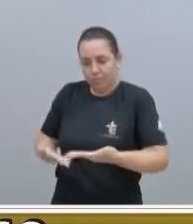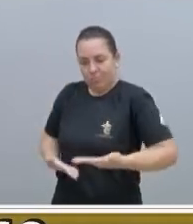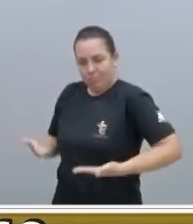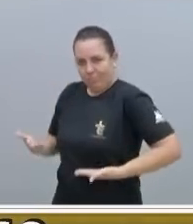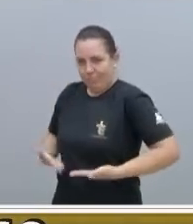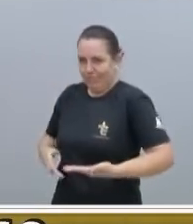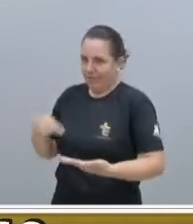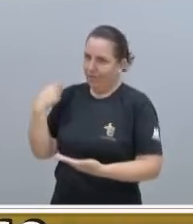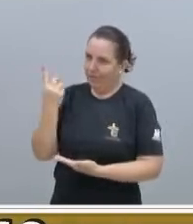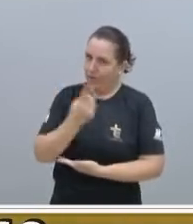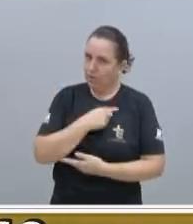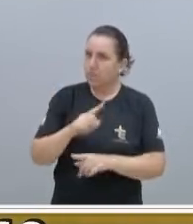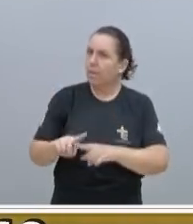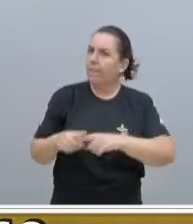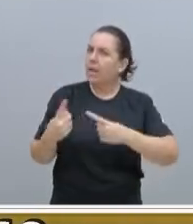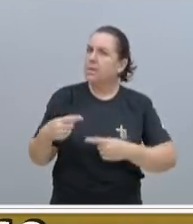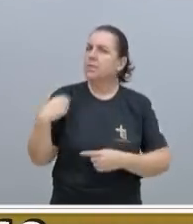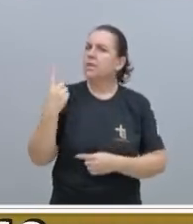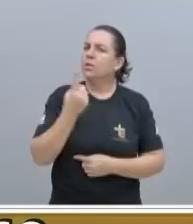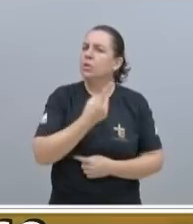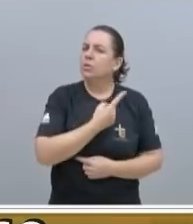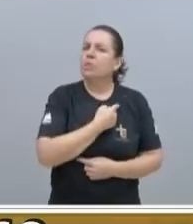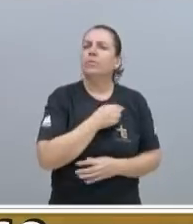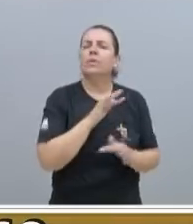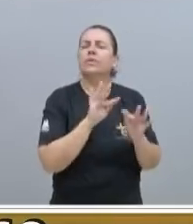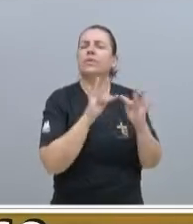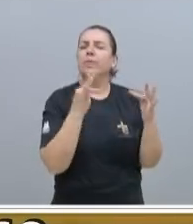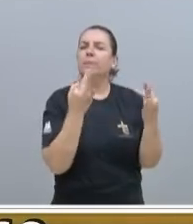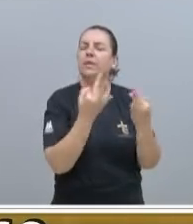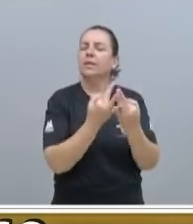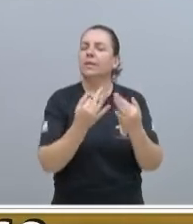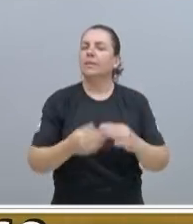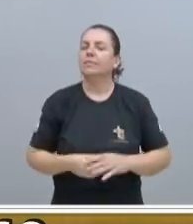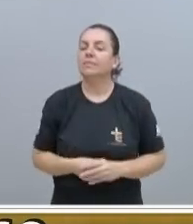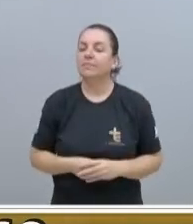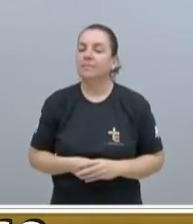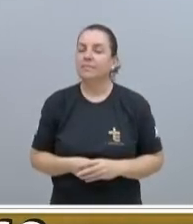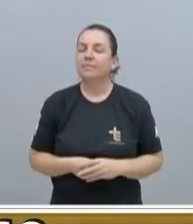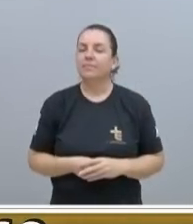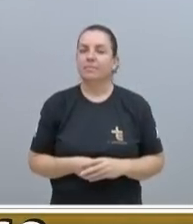mais e nos ocuparmos com a família